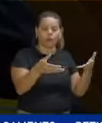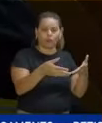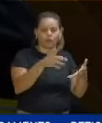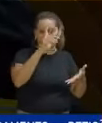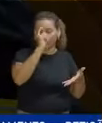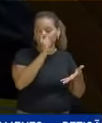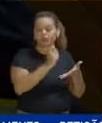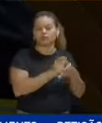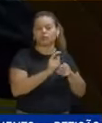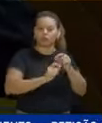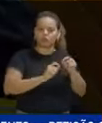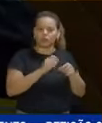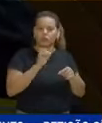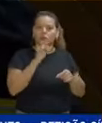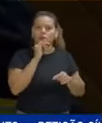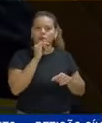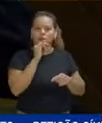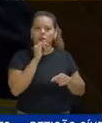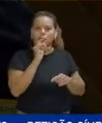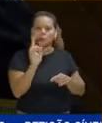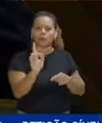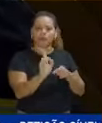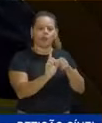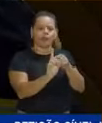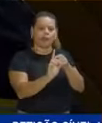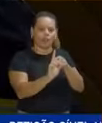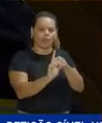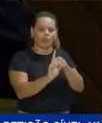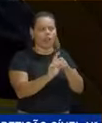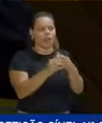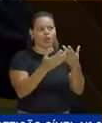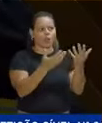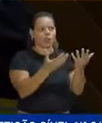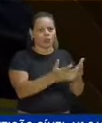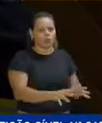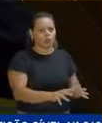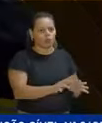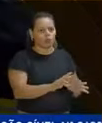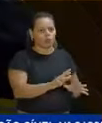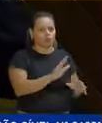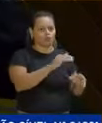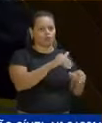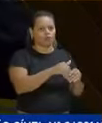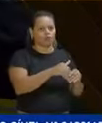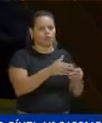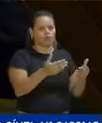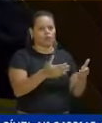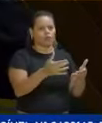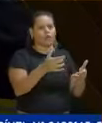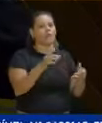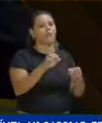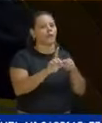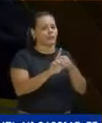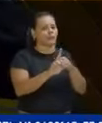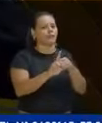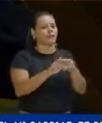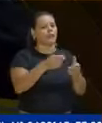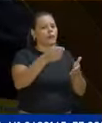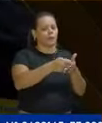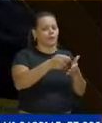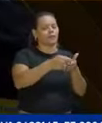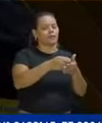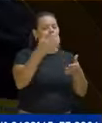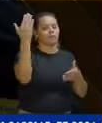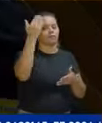que, mesmo quem renuncia, tem o dever de prestar contas. Vamos lá. As prestações de contas